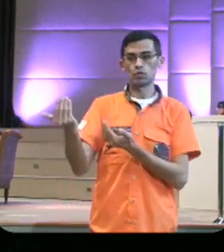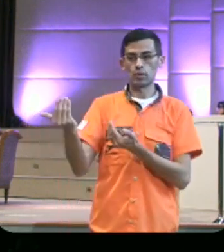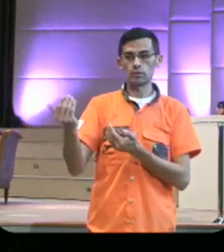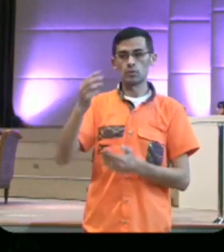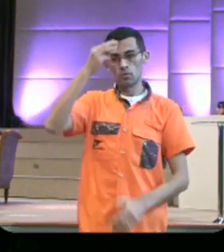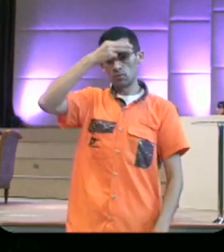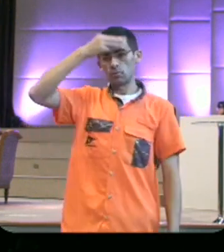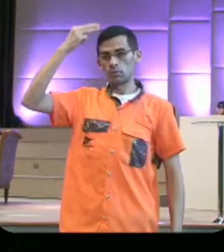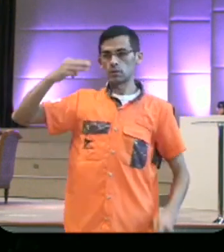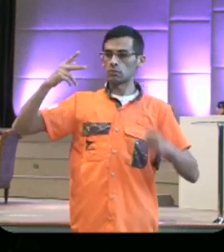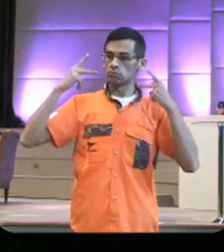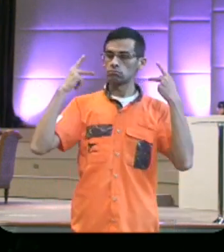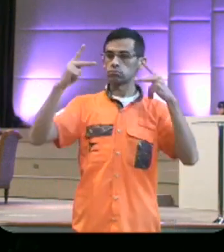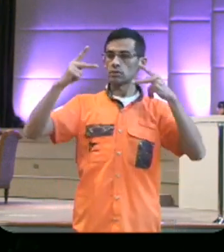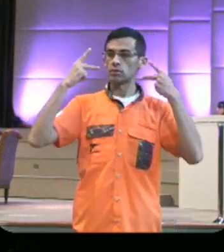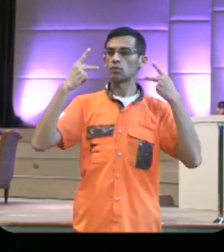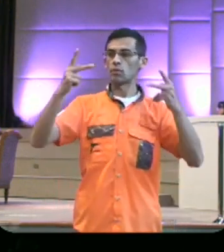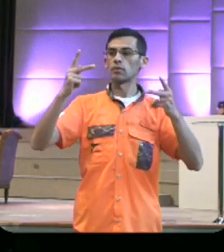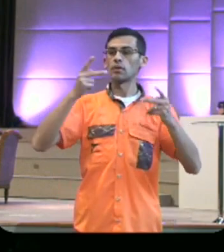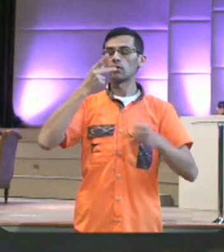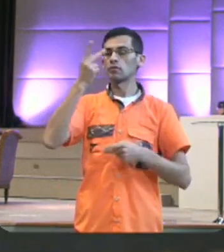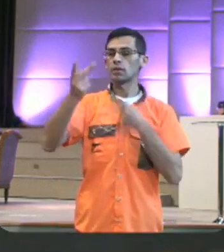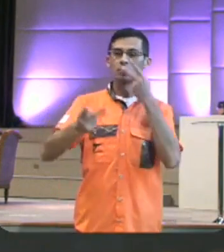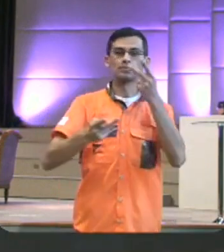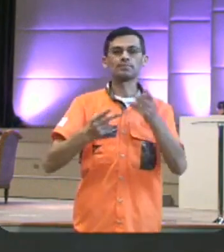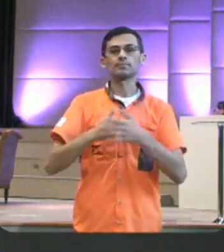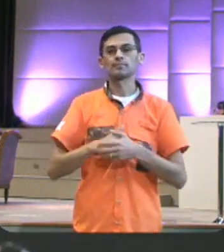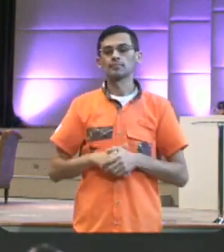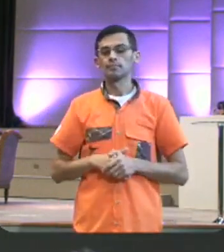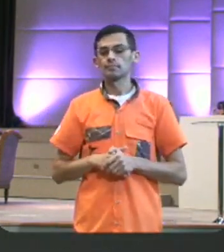muito interessante. Ele diz assim: olha,